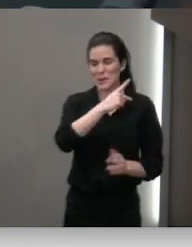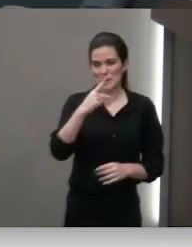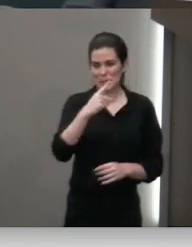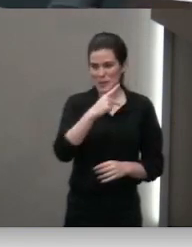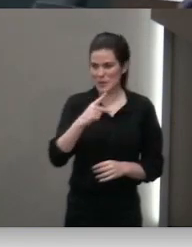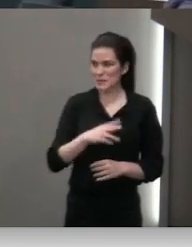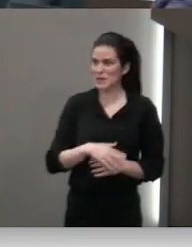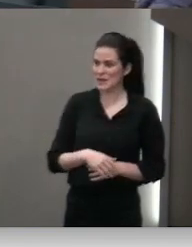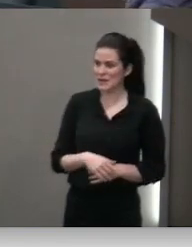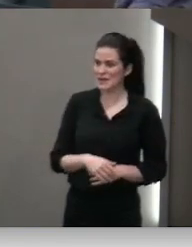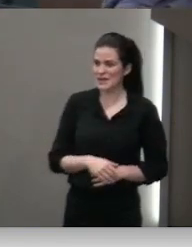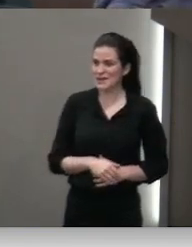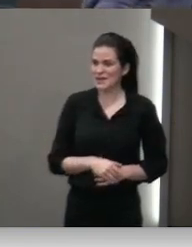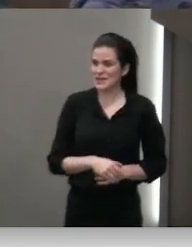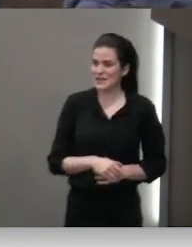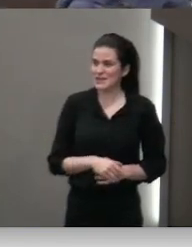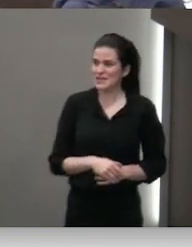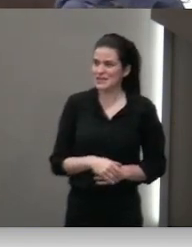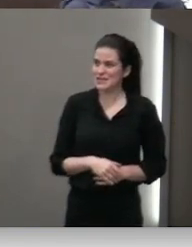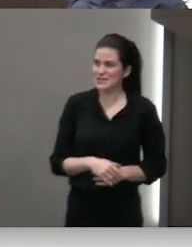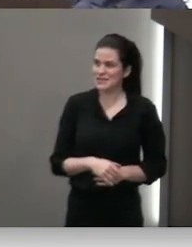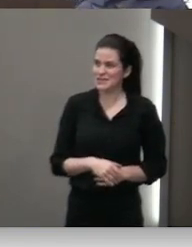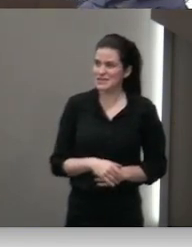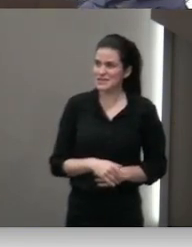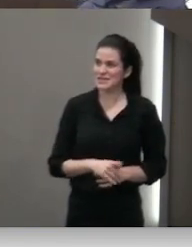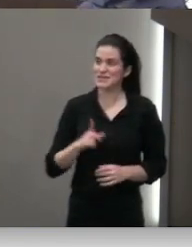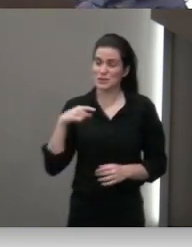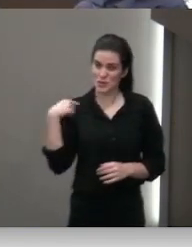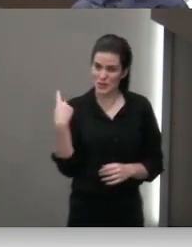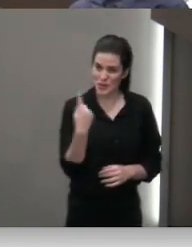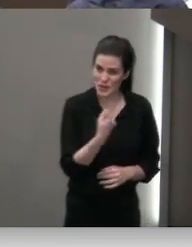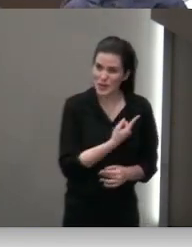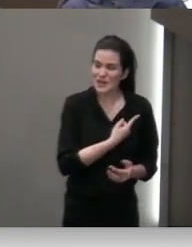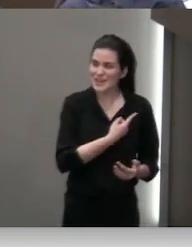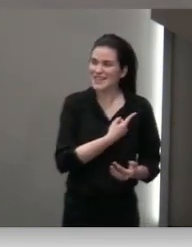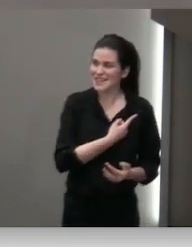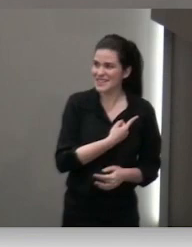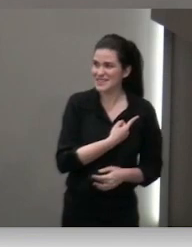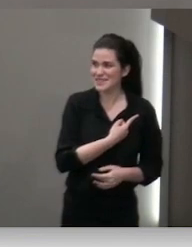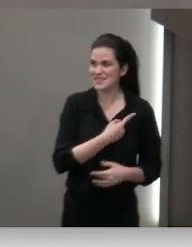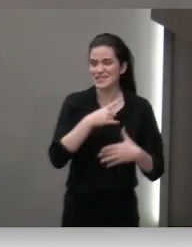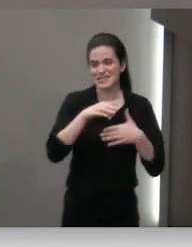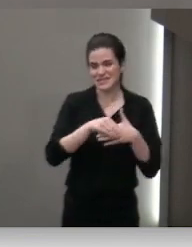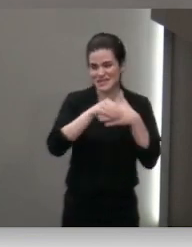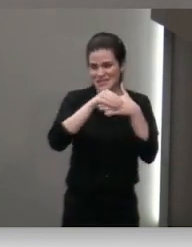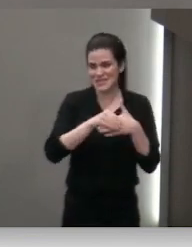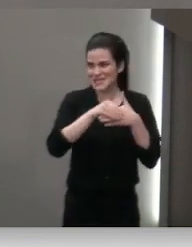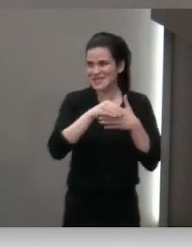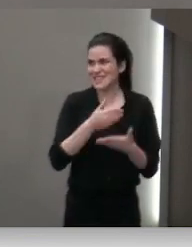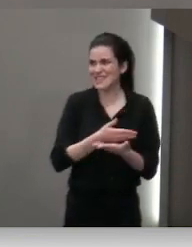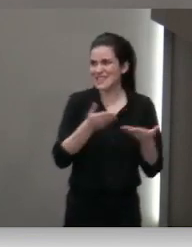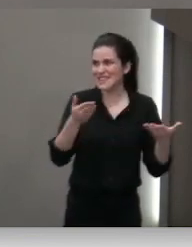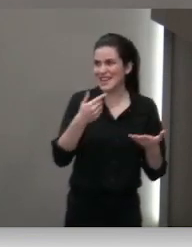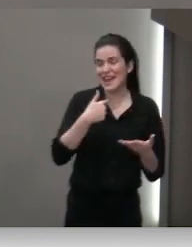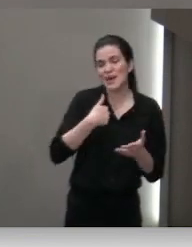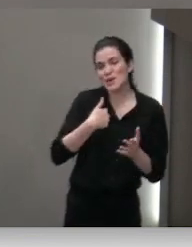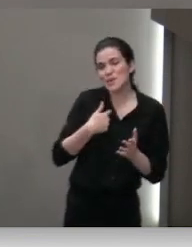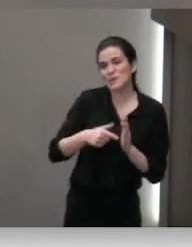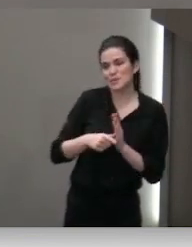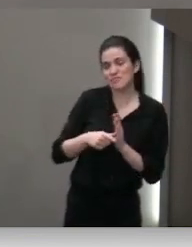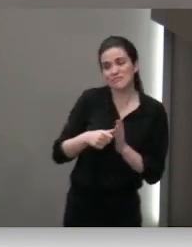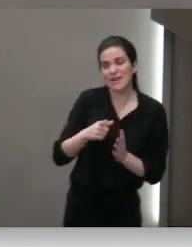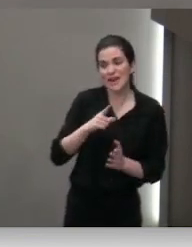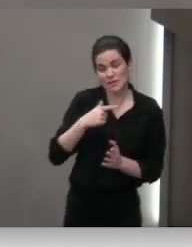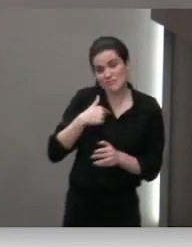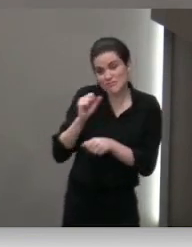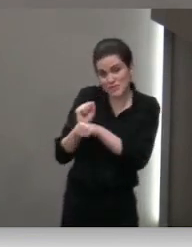pôde vir, eu acho que tem da aula. E o nosso Carreão, depois eu falo, eu acho que ele está vindo, está chegando aí. Eu tinha uma fala antes para o Carreão, mas